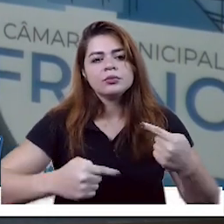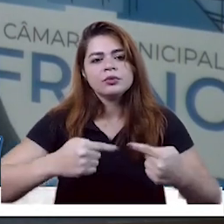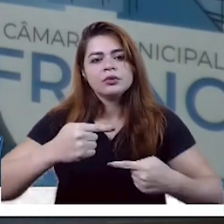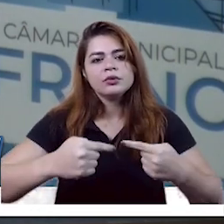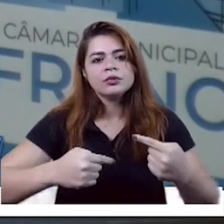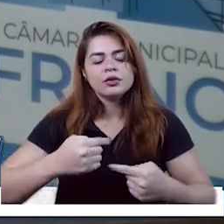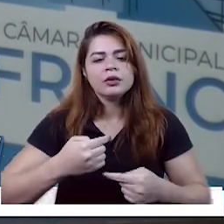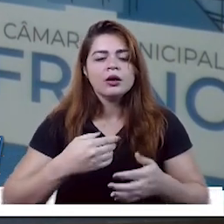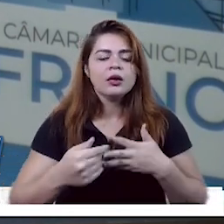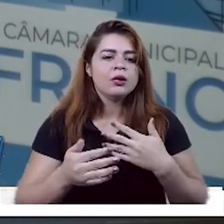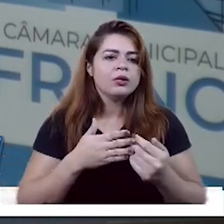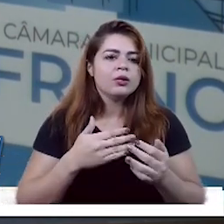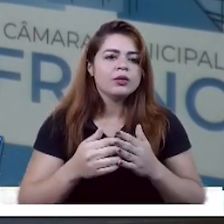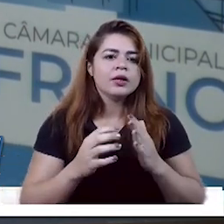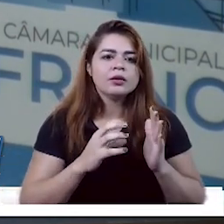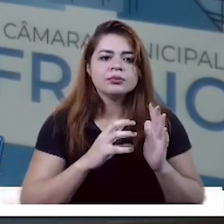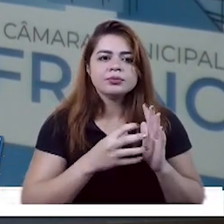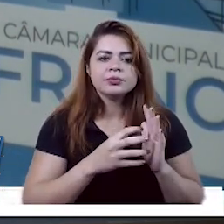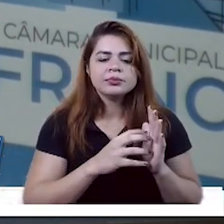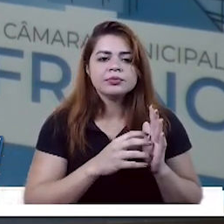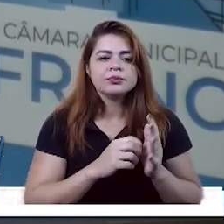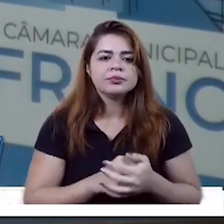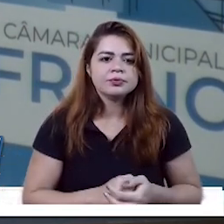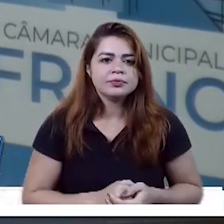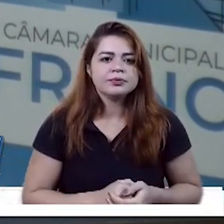vem debatendo muito, eu tenho feito um estudo